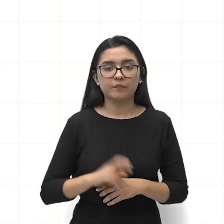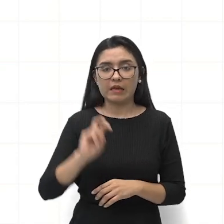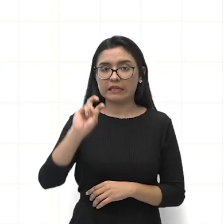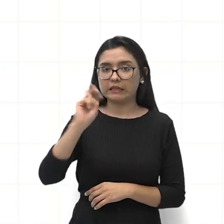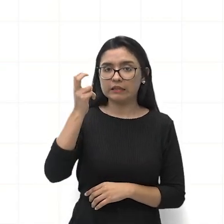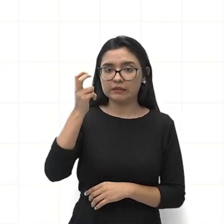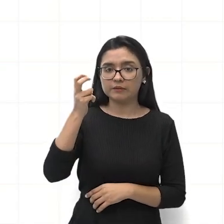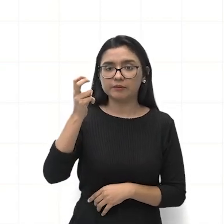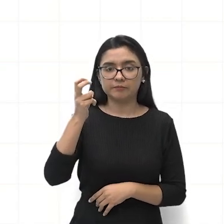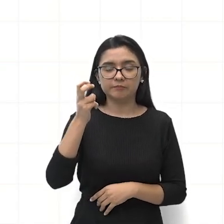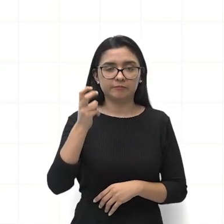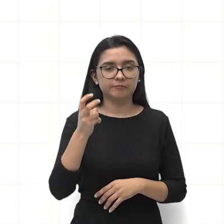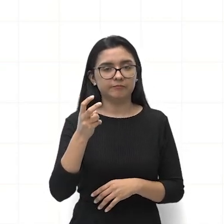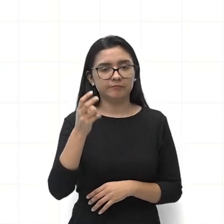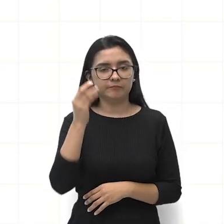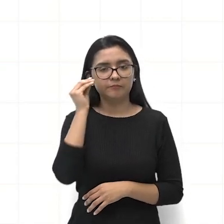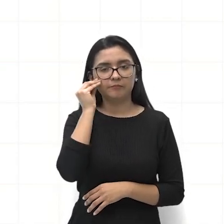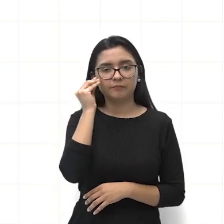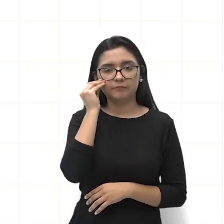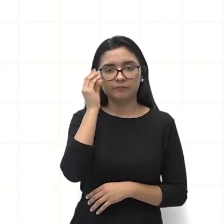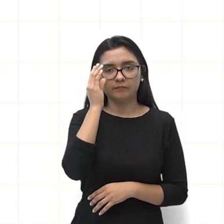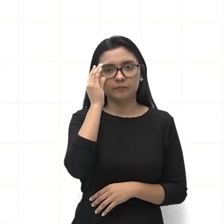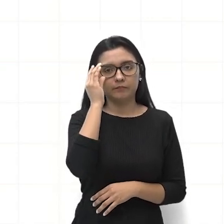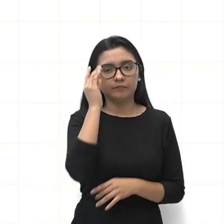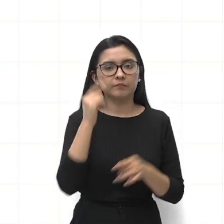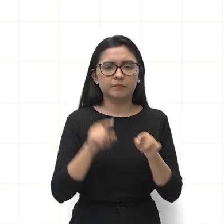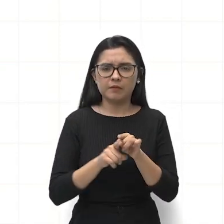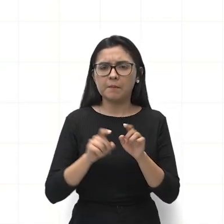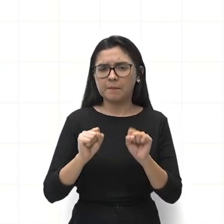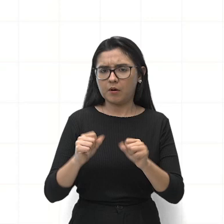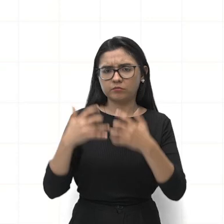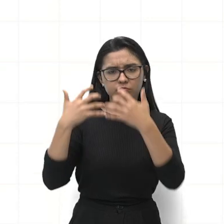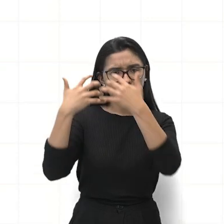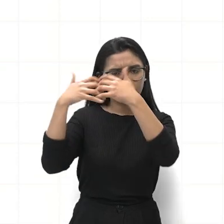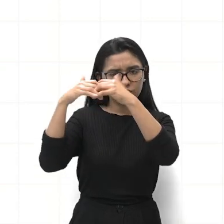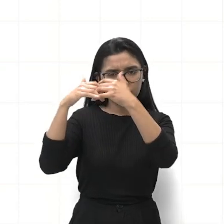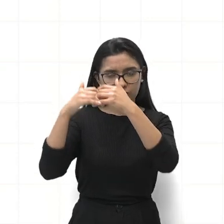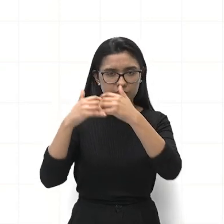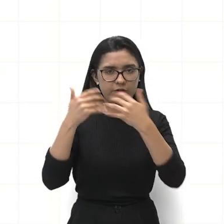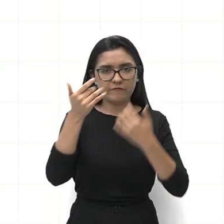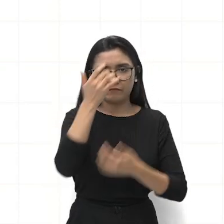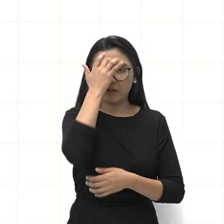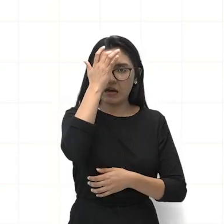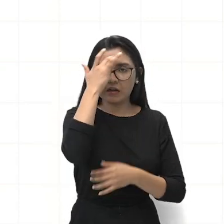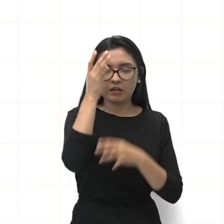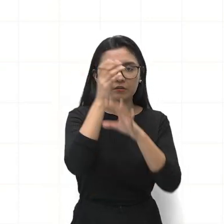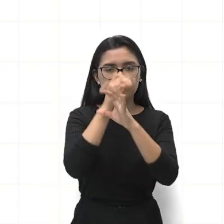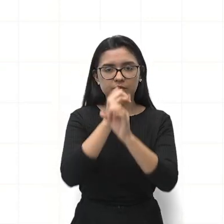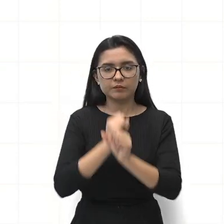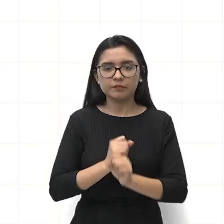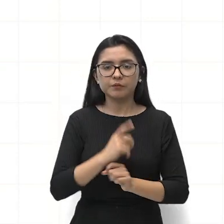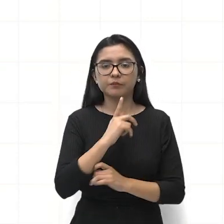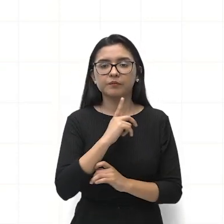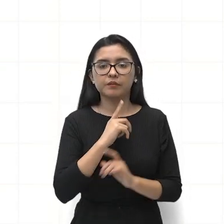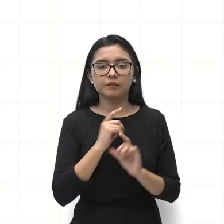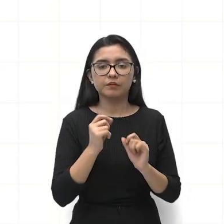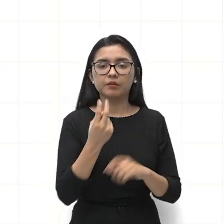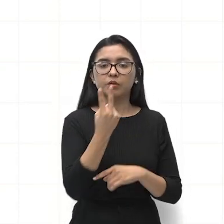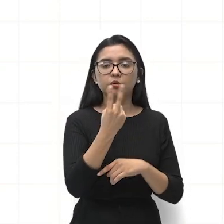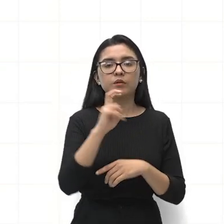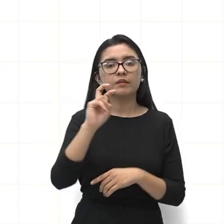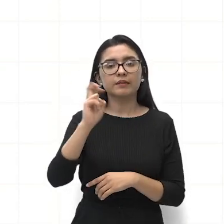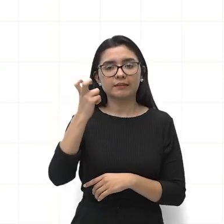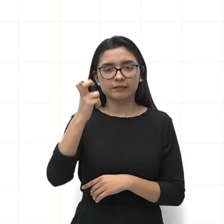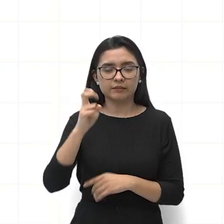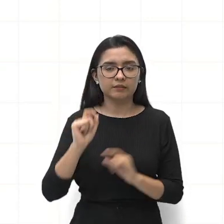quinta. Olha só. Dá até para fazer de cabeça, ó. Então, eu vou ter, ó, 2 à quinta. Quem é 2